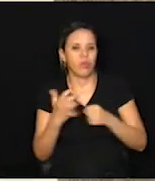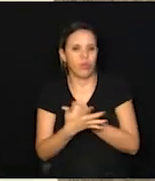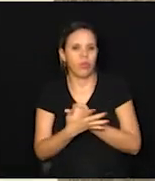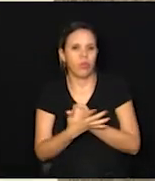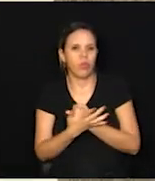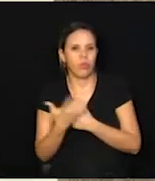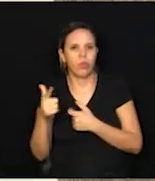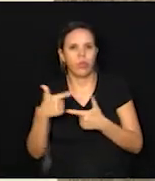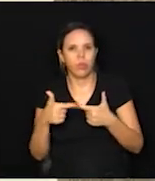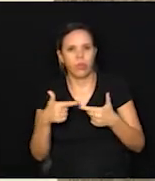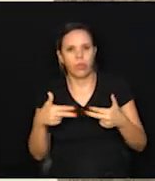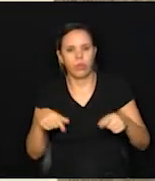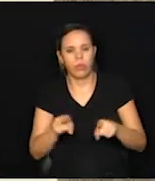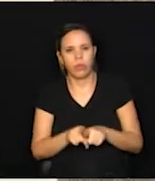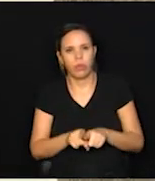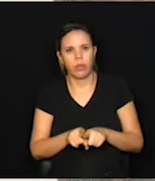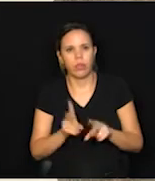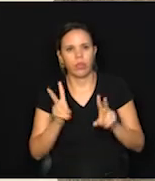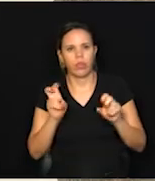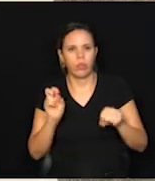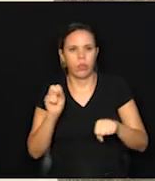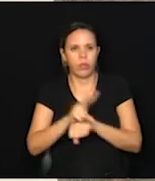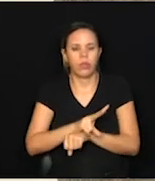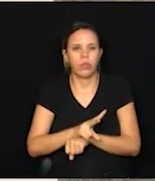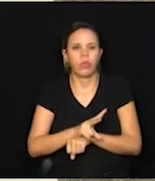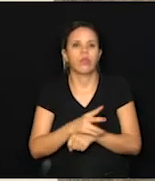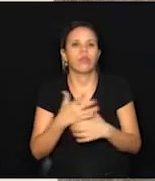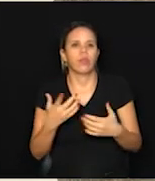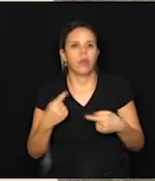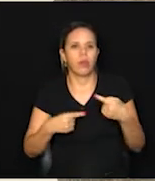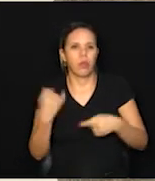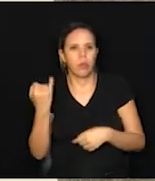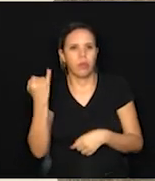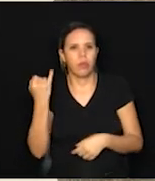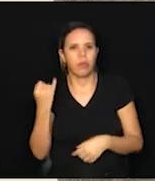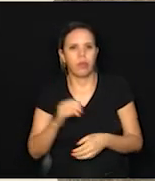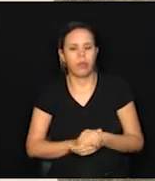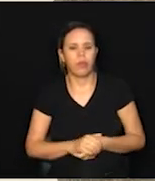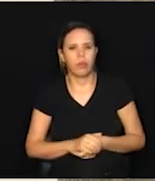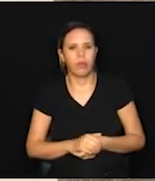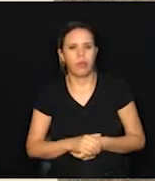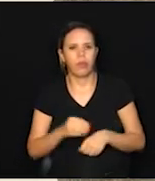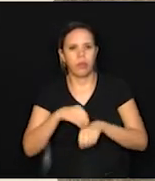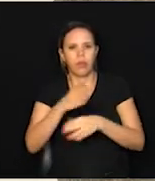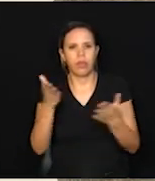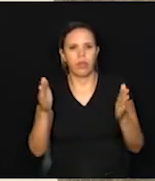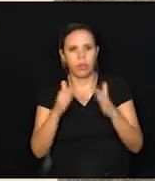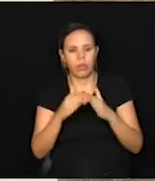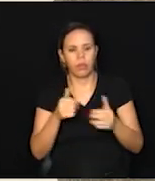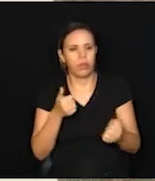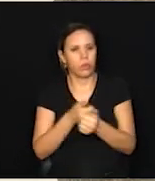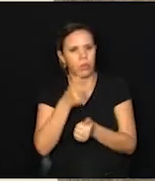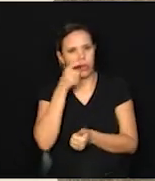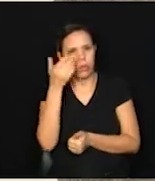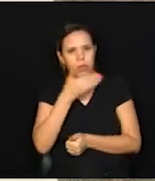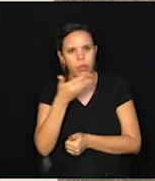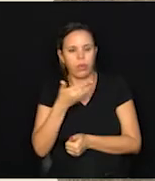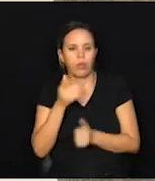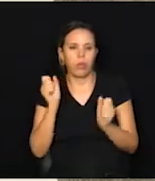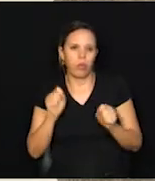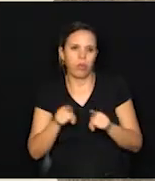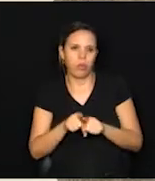outras implicações também da infecção do coronavírus, um debate importante que para você de casa que não acompanhou, pode